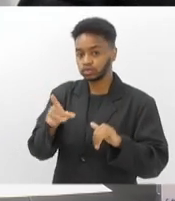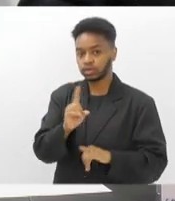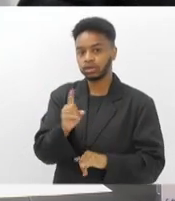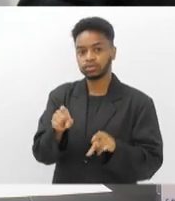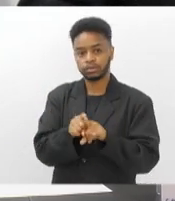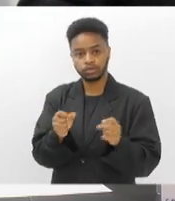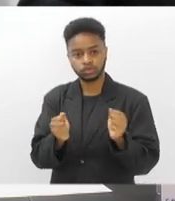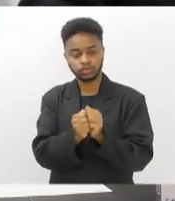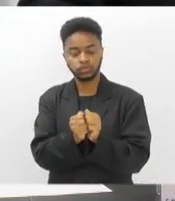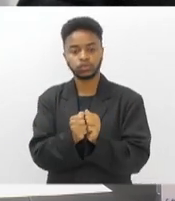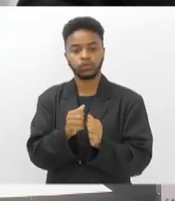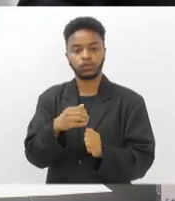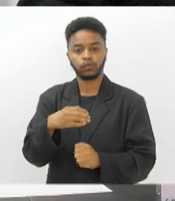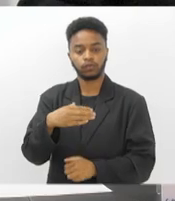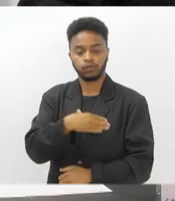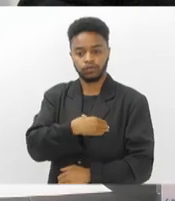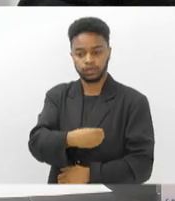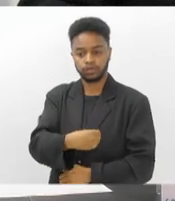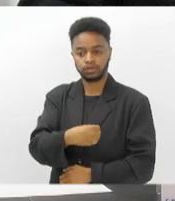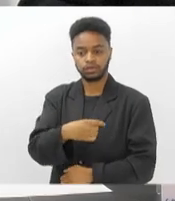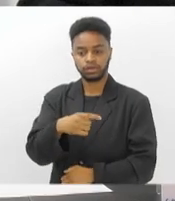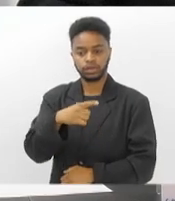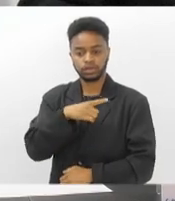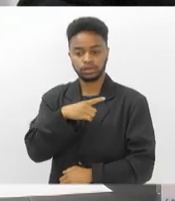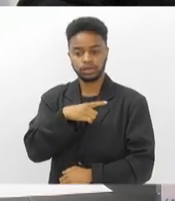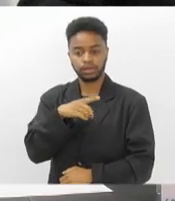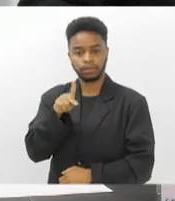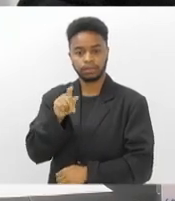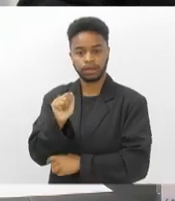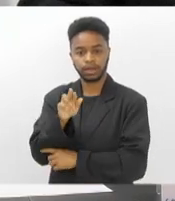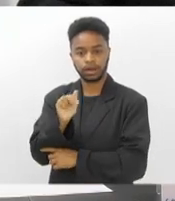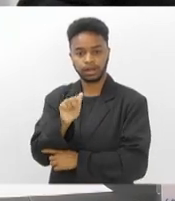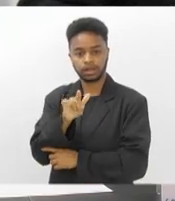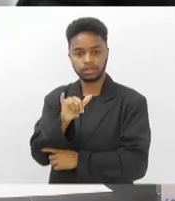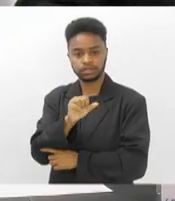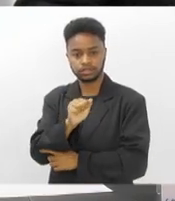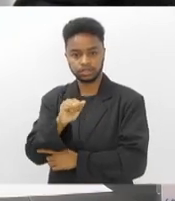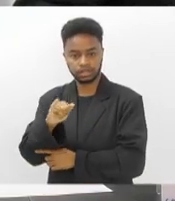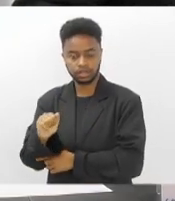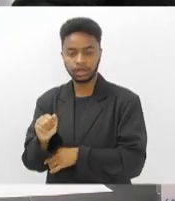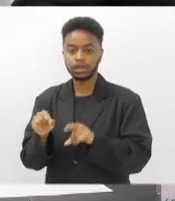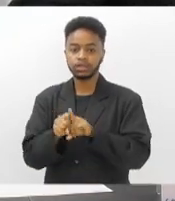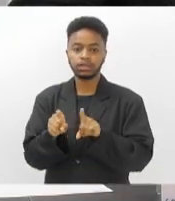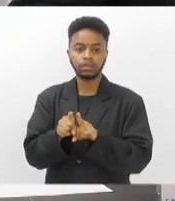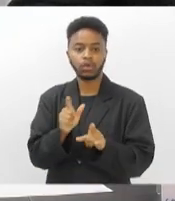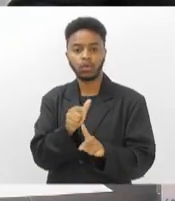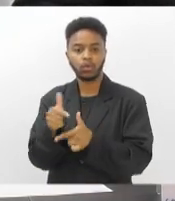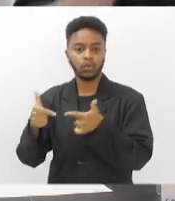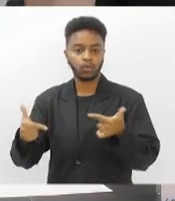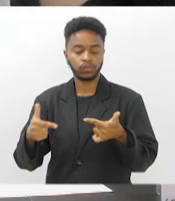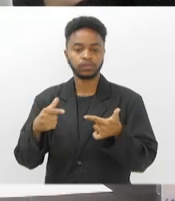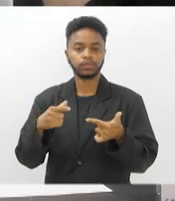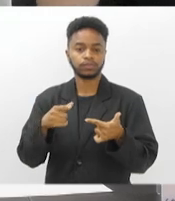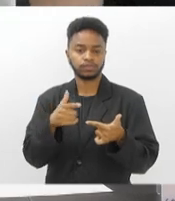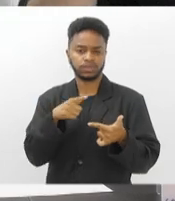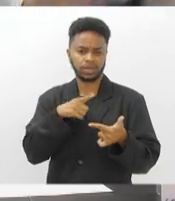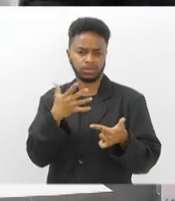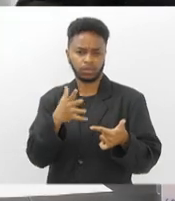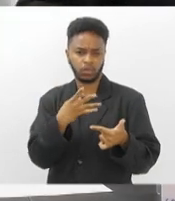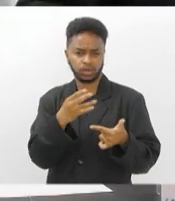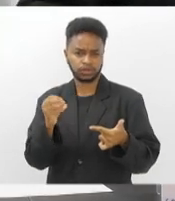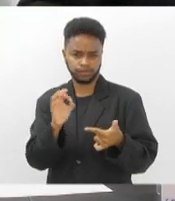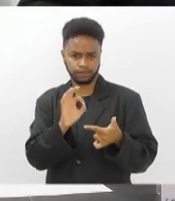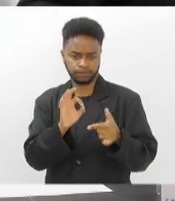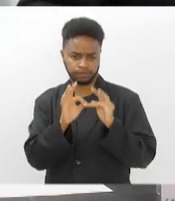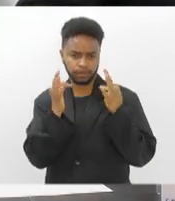filho dela que tem paralisia cerebral mas de tantos outros que reportam através são qu famílias não é isso Fabi